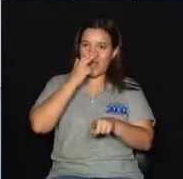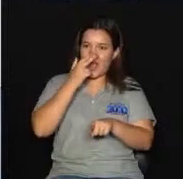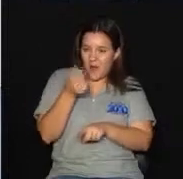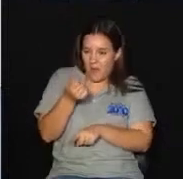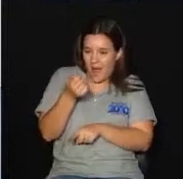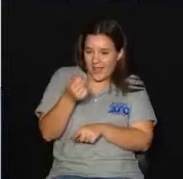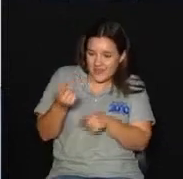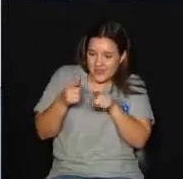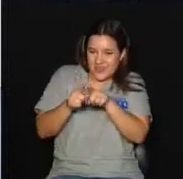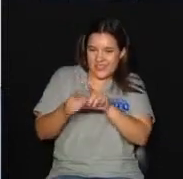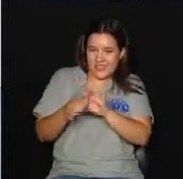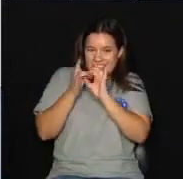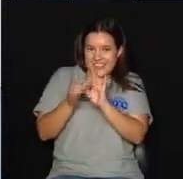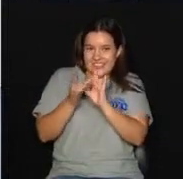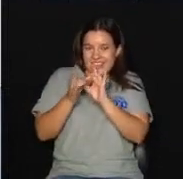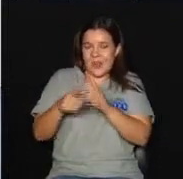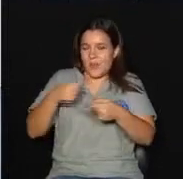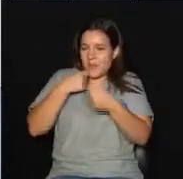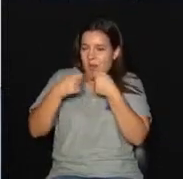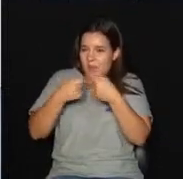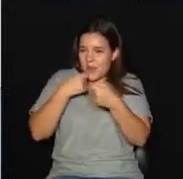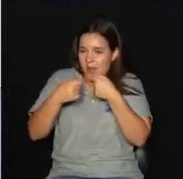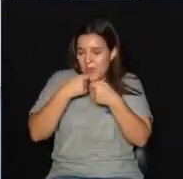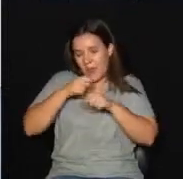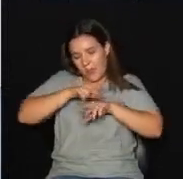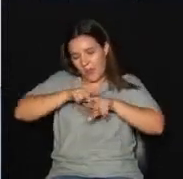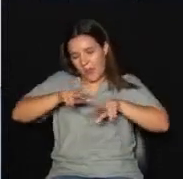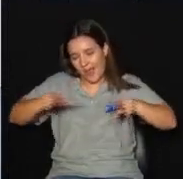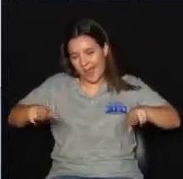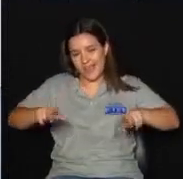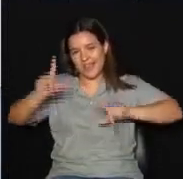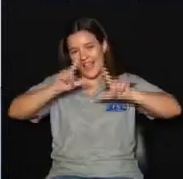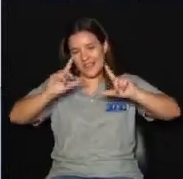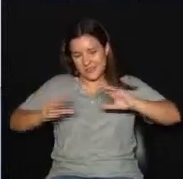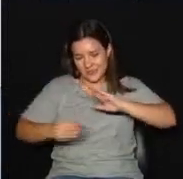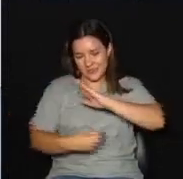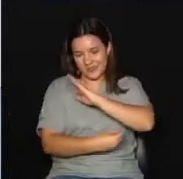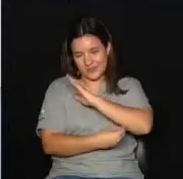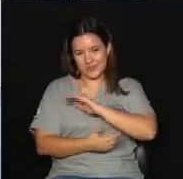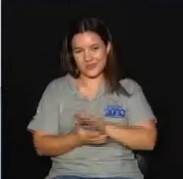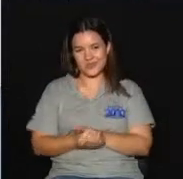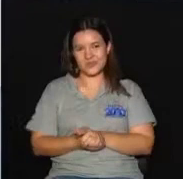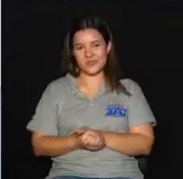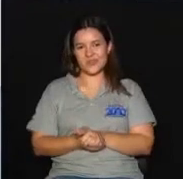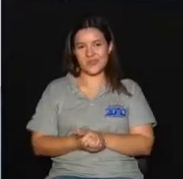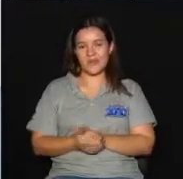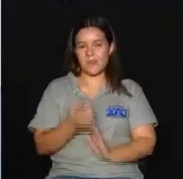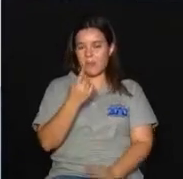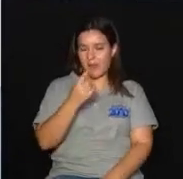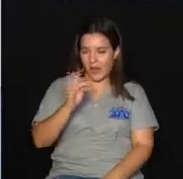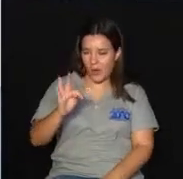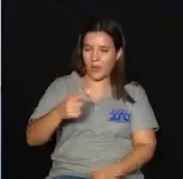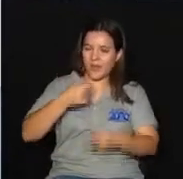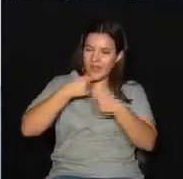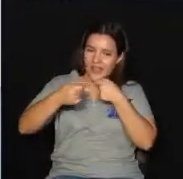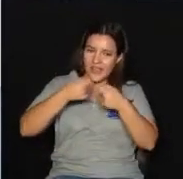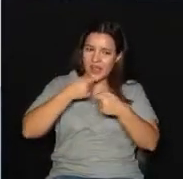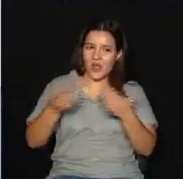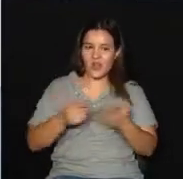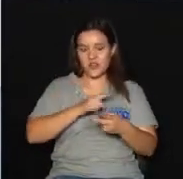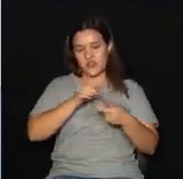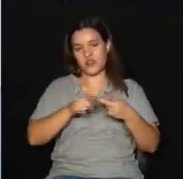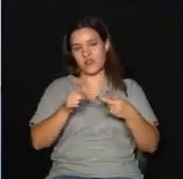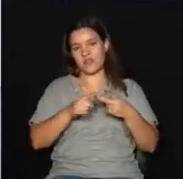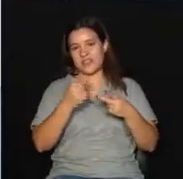casa aqui, porque nós realizamos reportagens aqui para o nosso Câmara Total, você participou do primeiro turno das eleições,